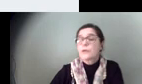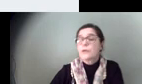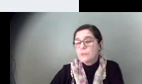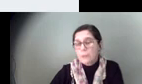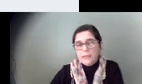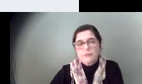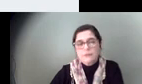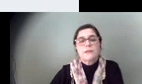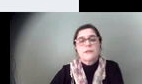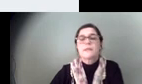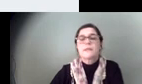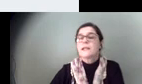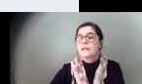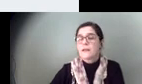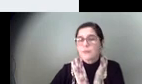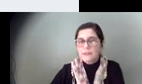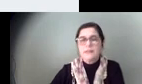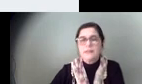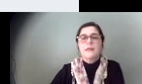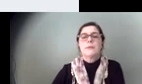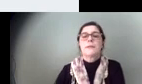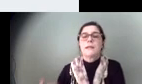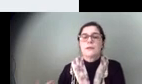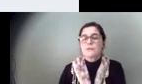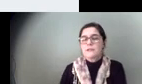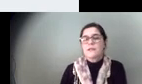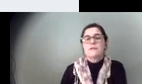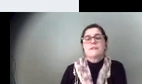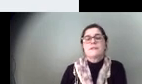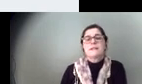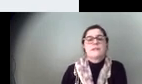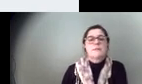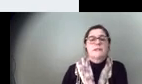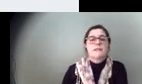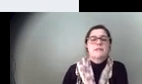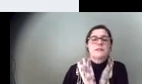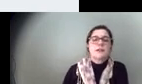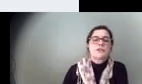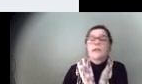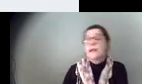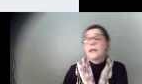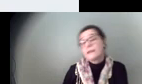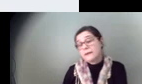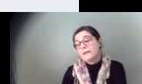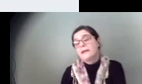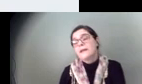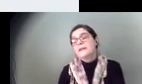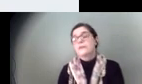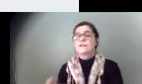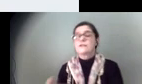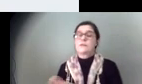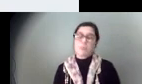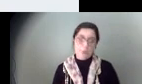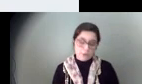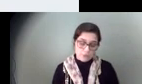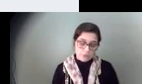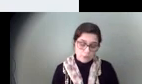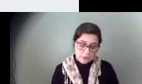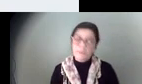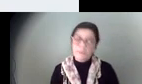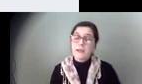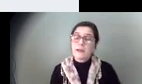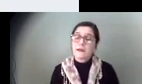qual é o próximo passo, né, o que que ele tem que fazer para ele conseguir avançar nessa aprendizagem, né? E aí nós demos uma